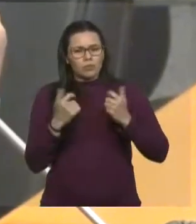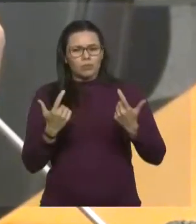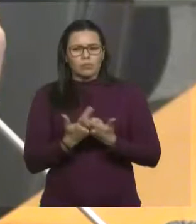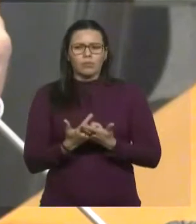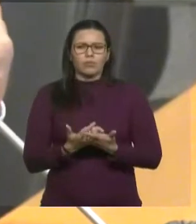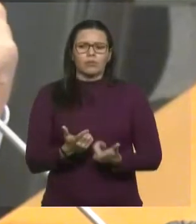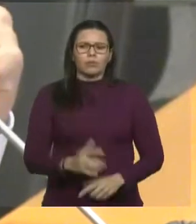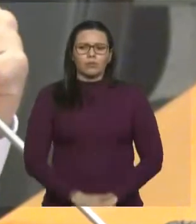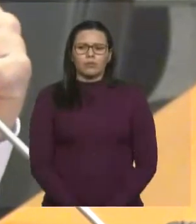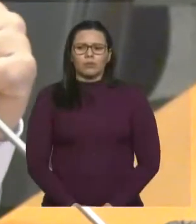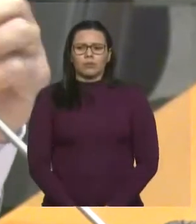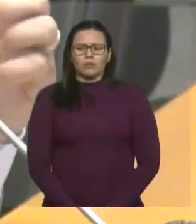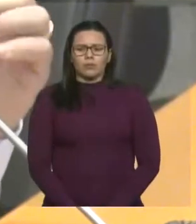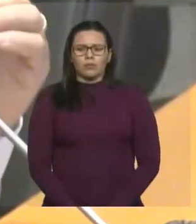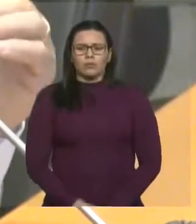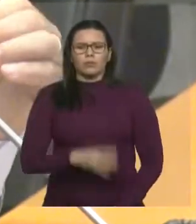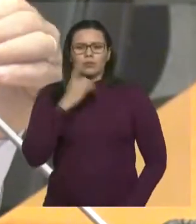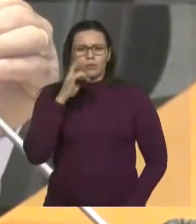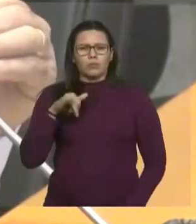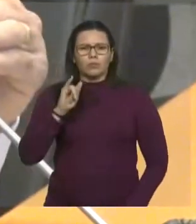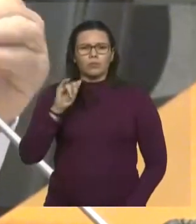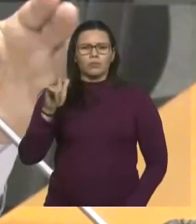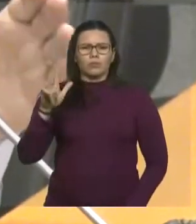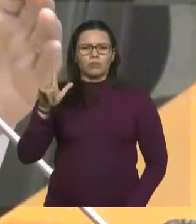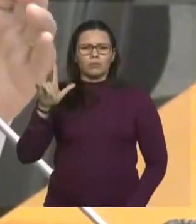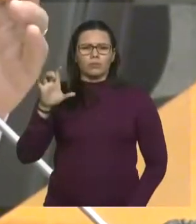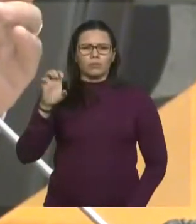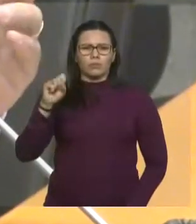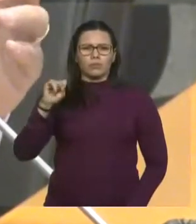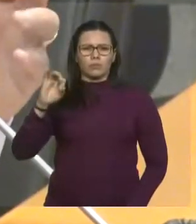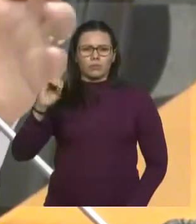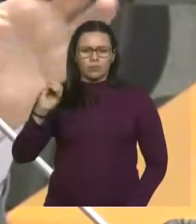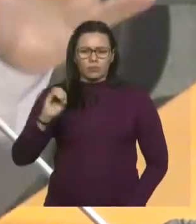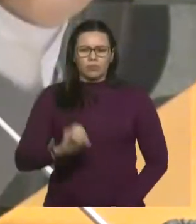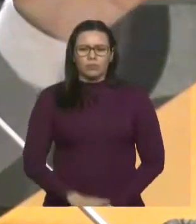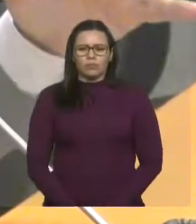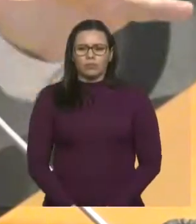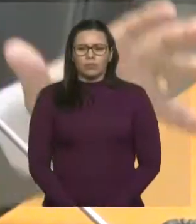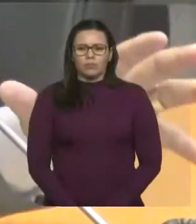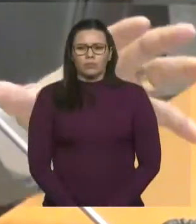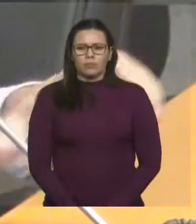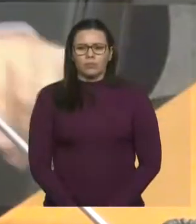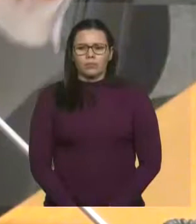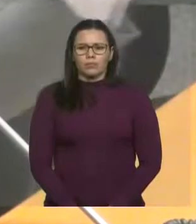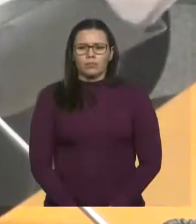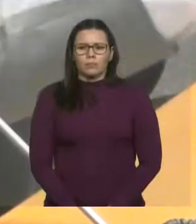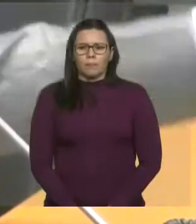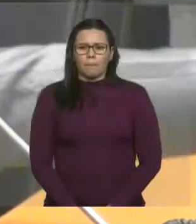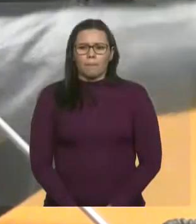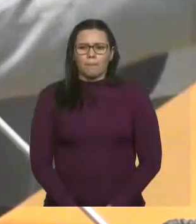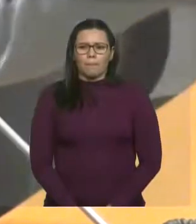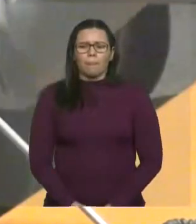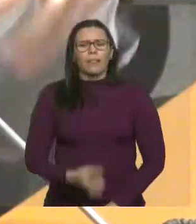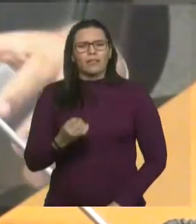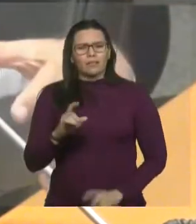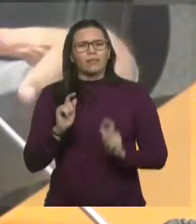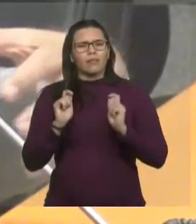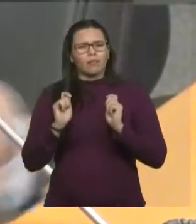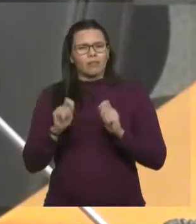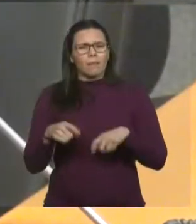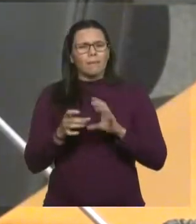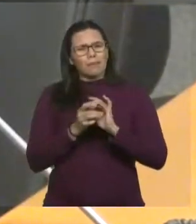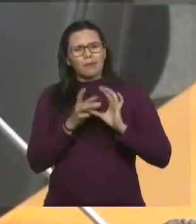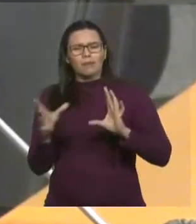Excelência, deputado Iglesio, doutor Iglesio, para que nós possamos ver se automaticamente, uma vez que cai nesse